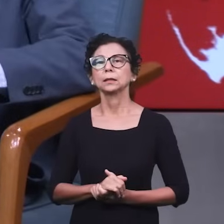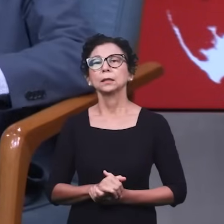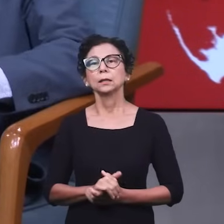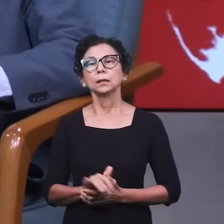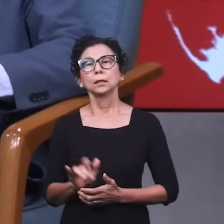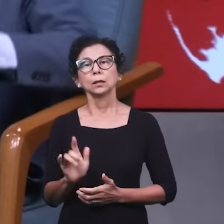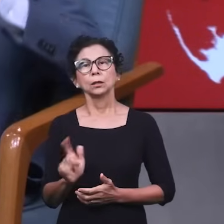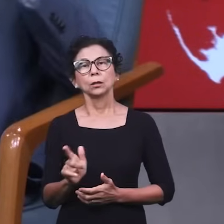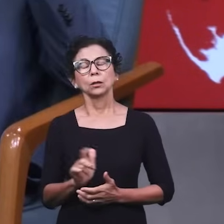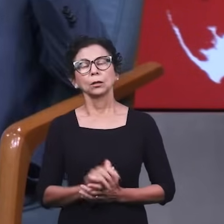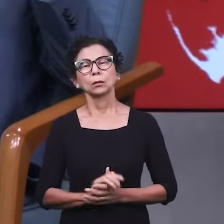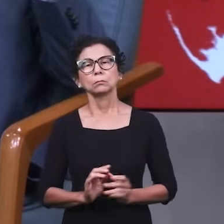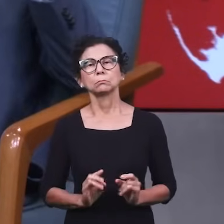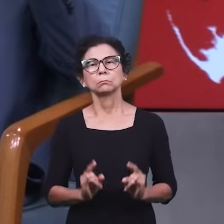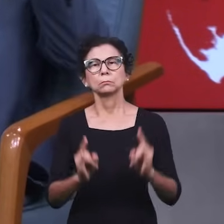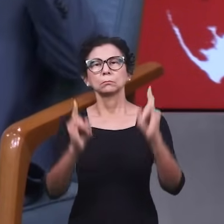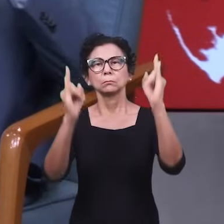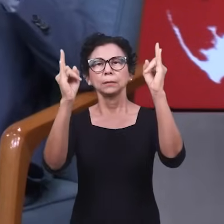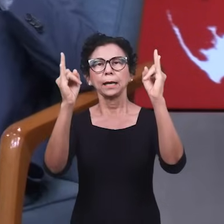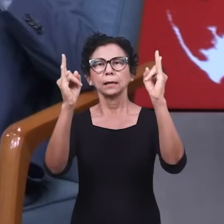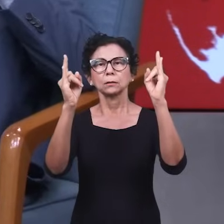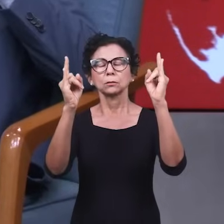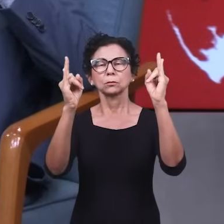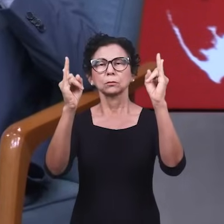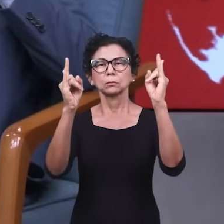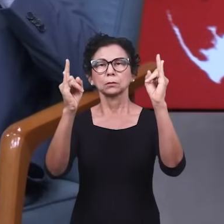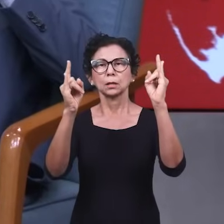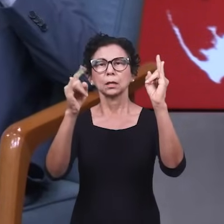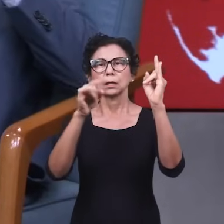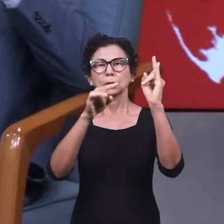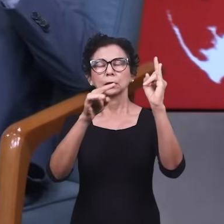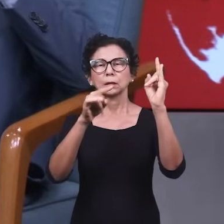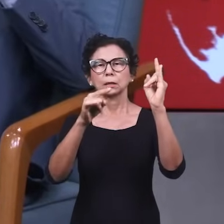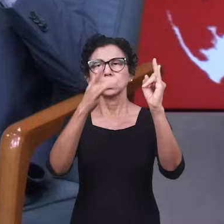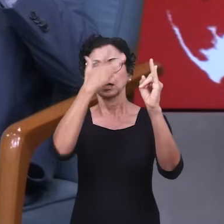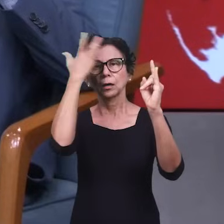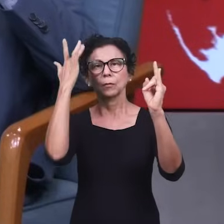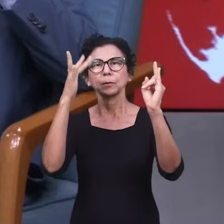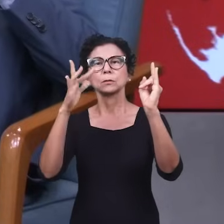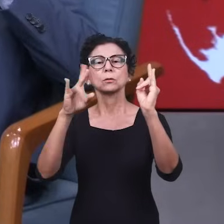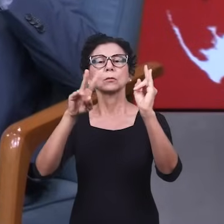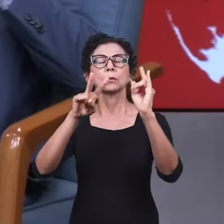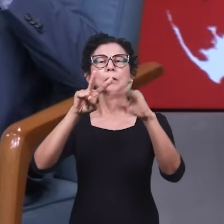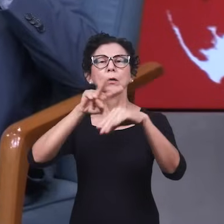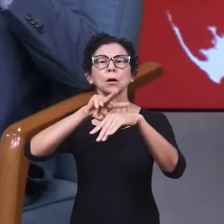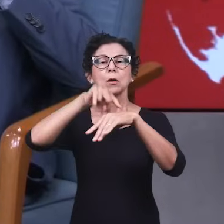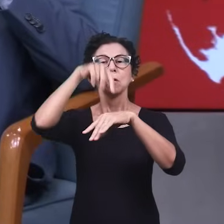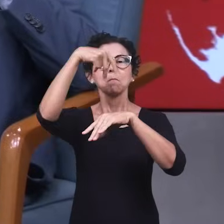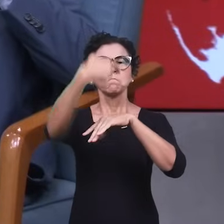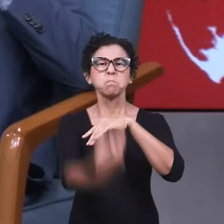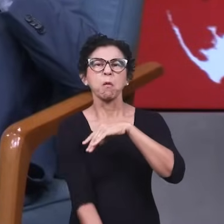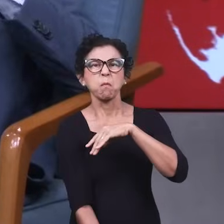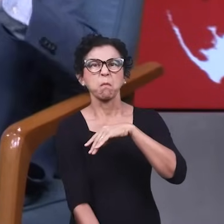ia saltar do prédio, tentar suicídio, coisa parecida.